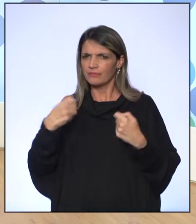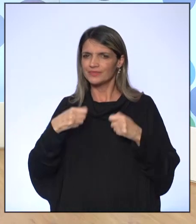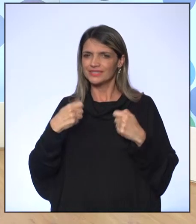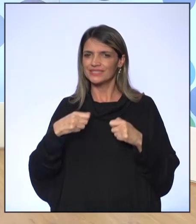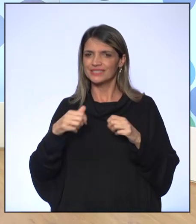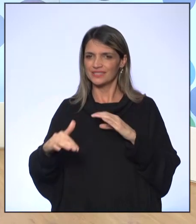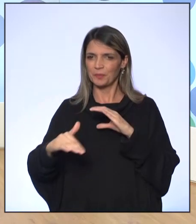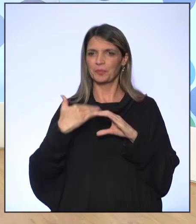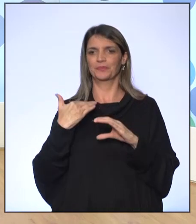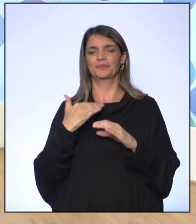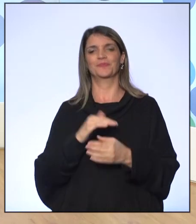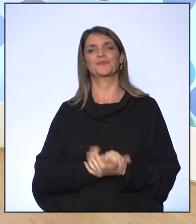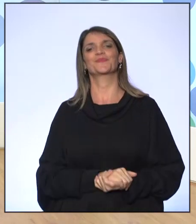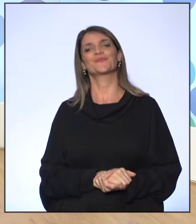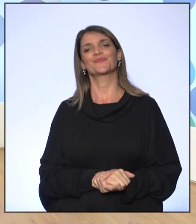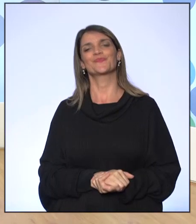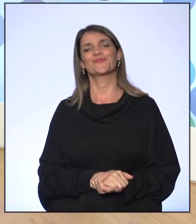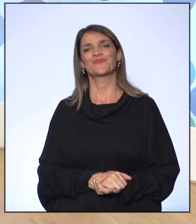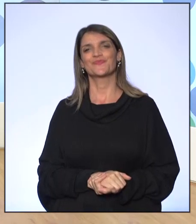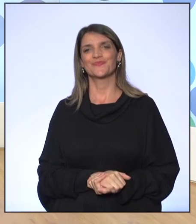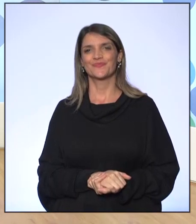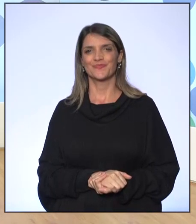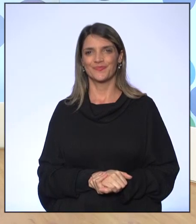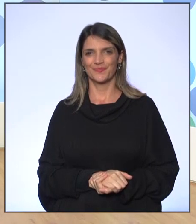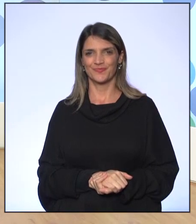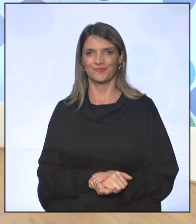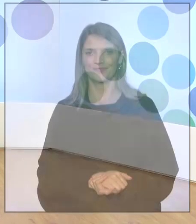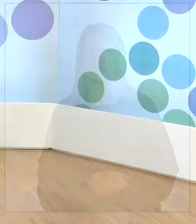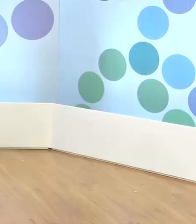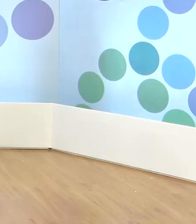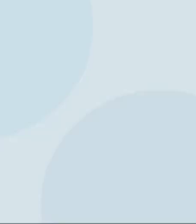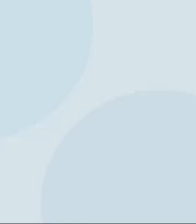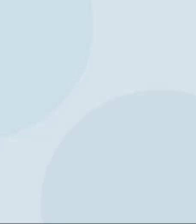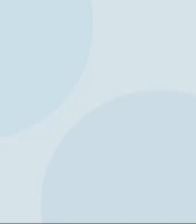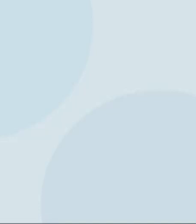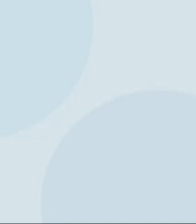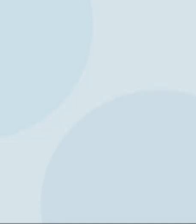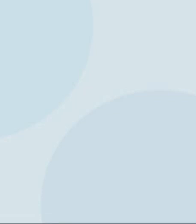e daqui a pouco eu aguardo vocês.